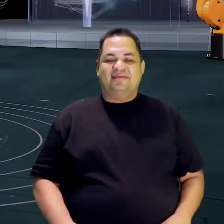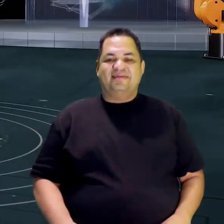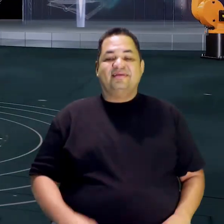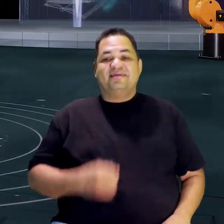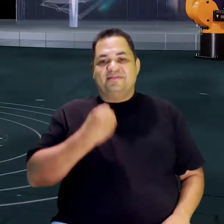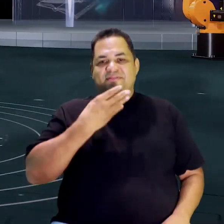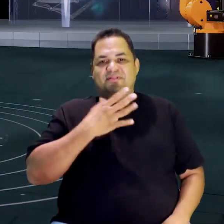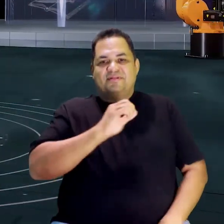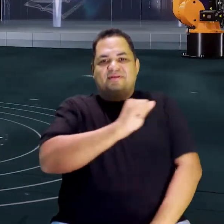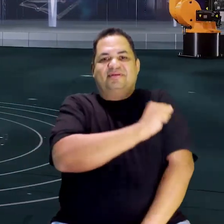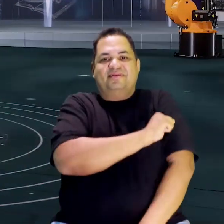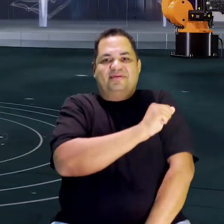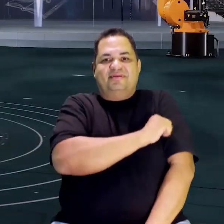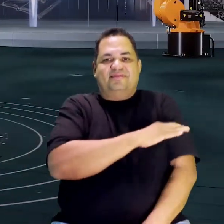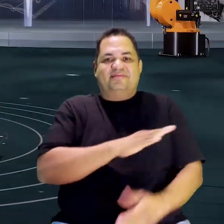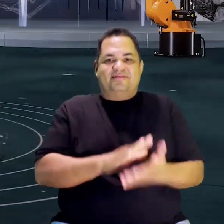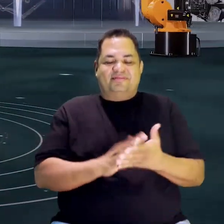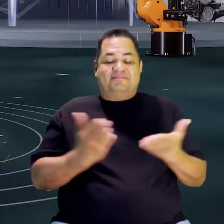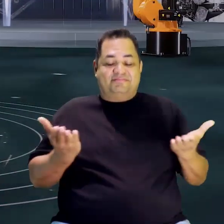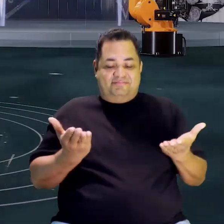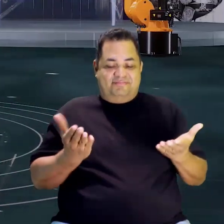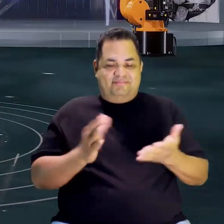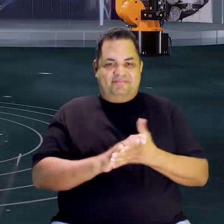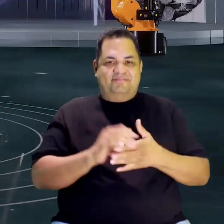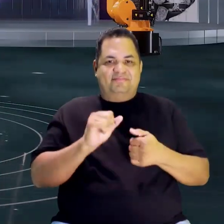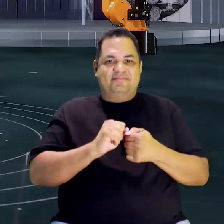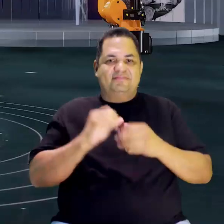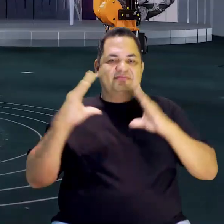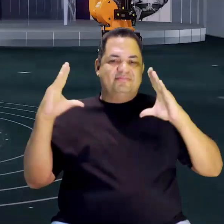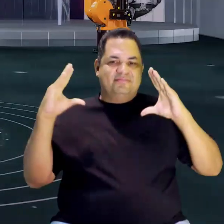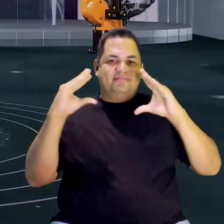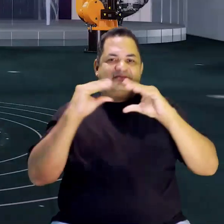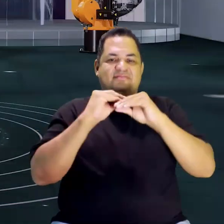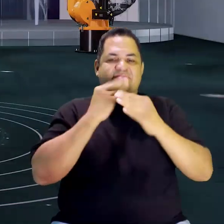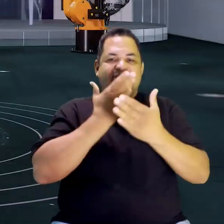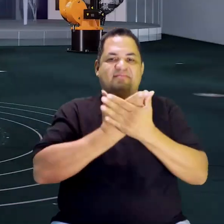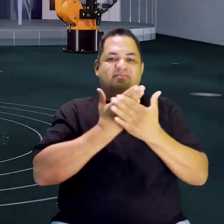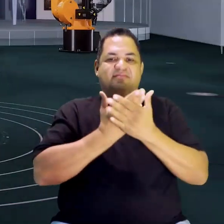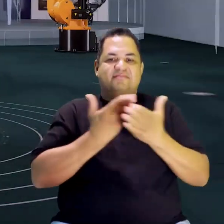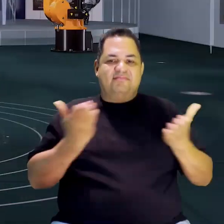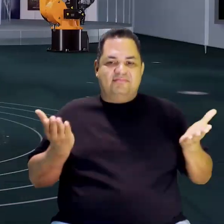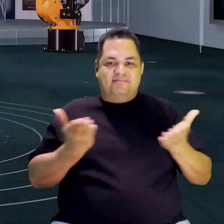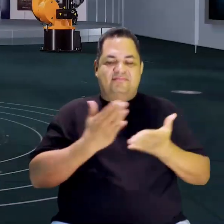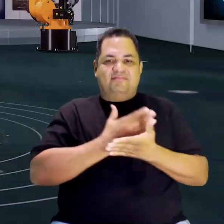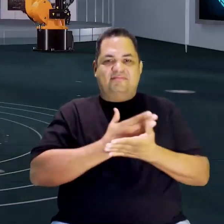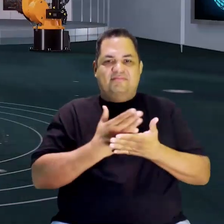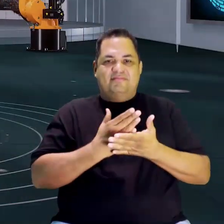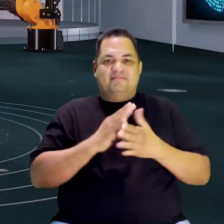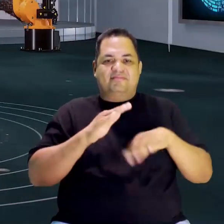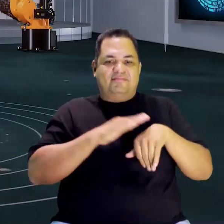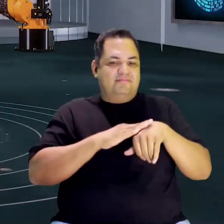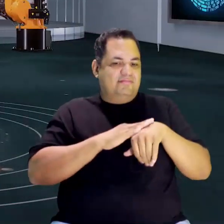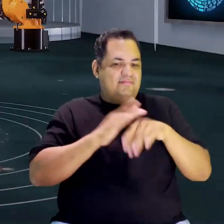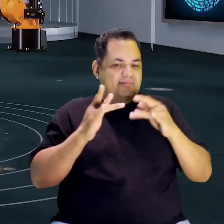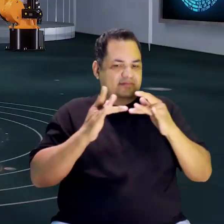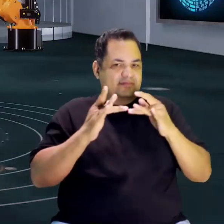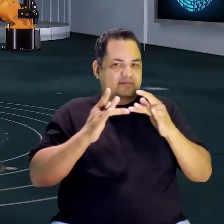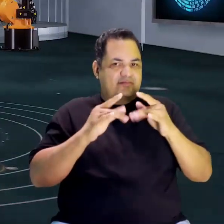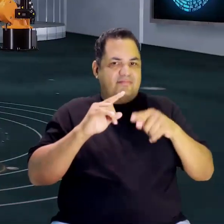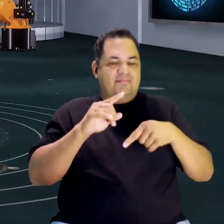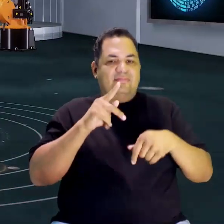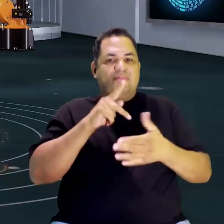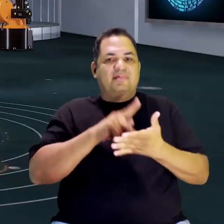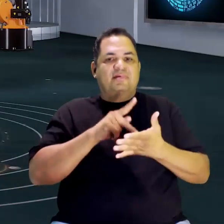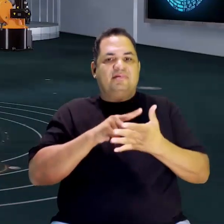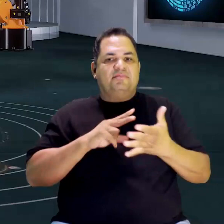Muito bem, galera. Estamos aí para fazer aquele resumo da nossa aula de hoje. Começamos a falar sobre atrito, né, na verdade. E é